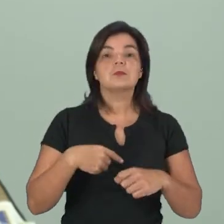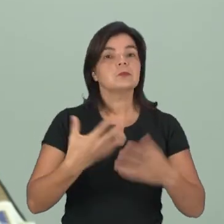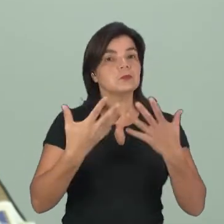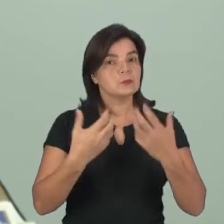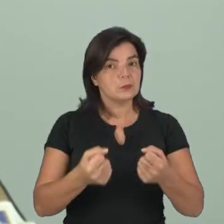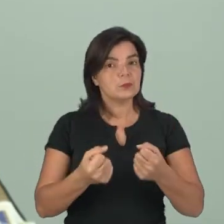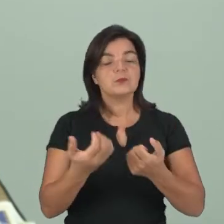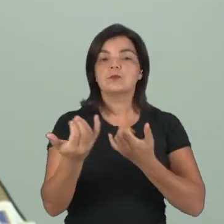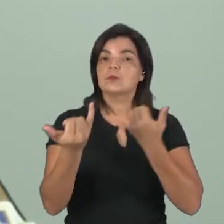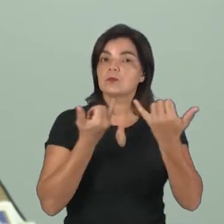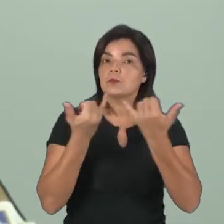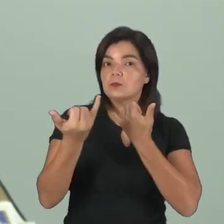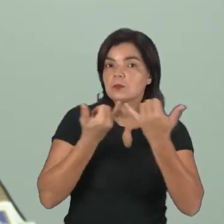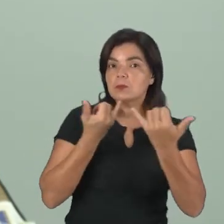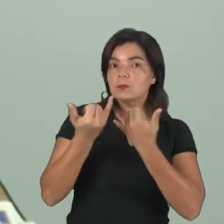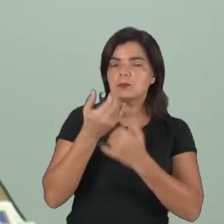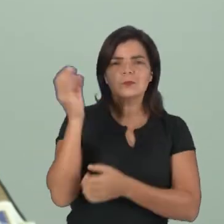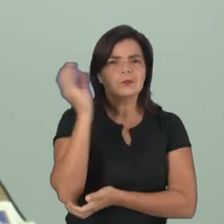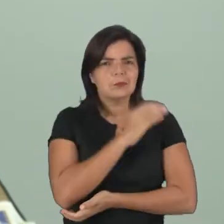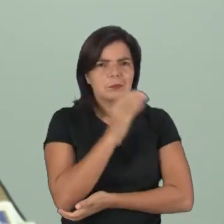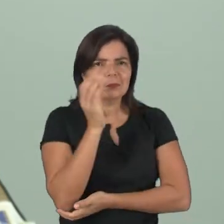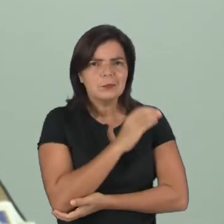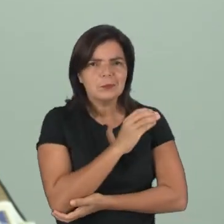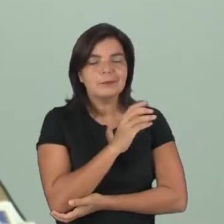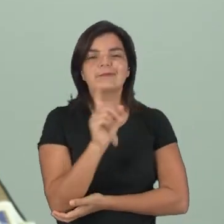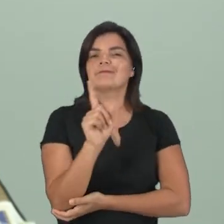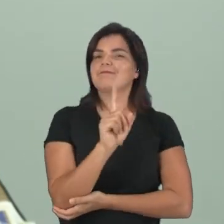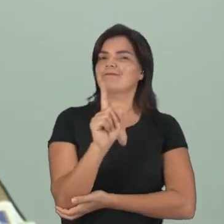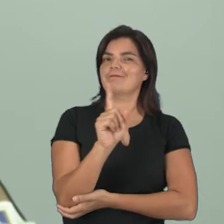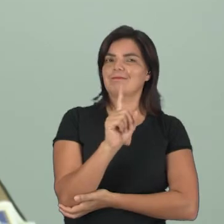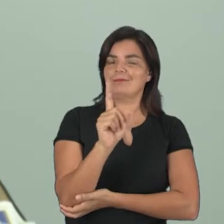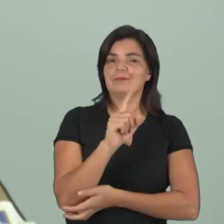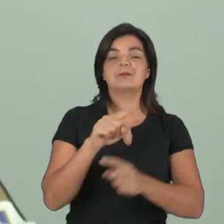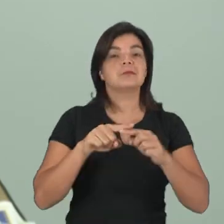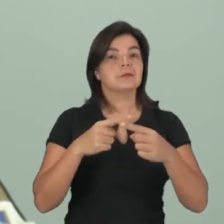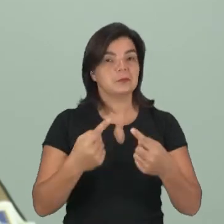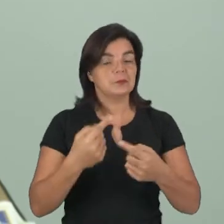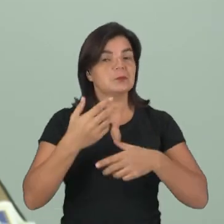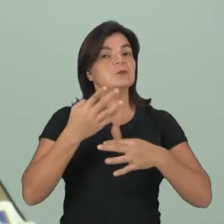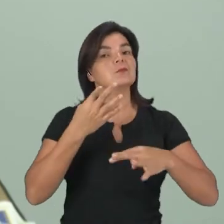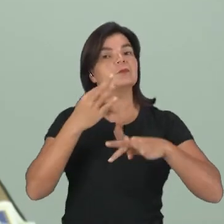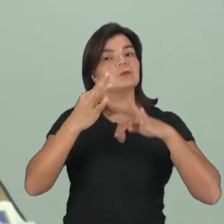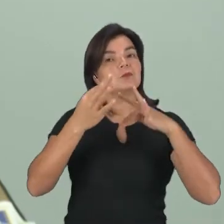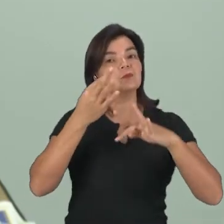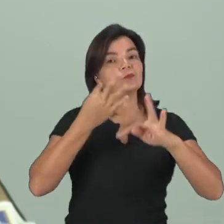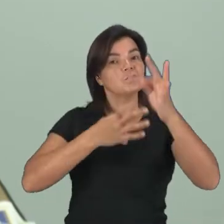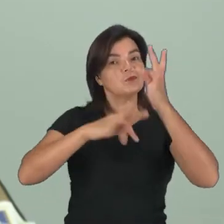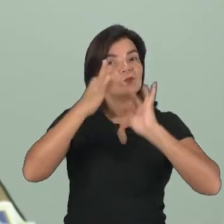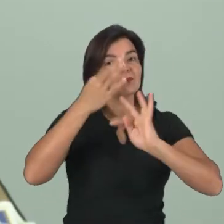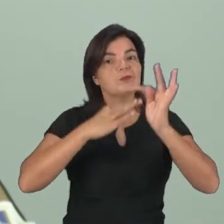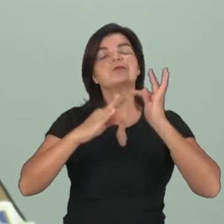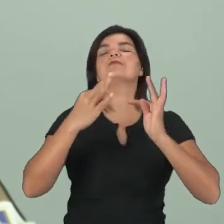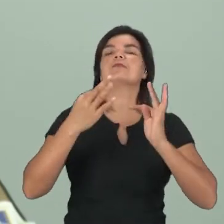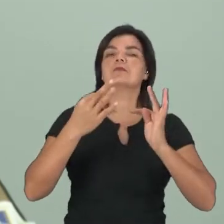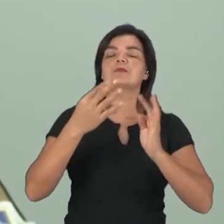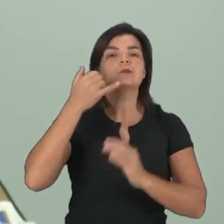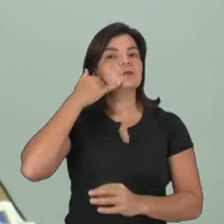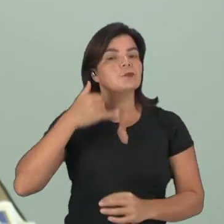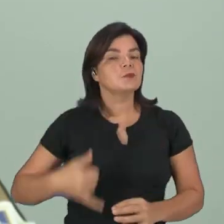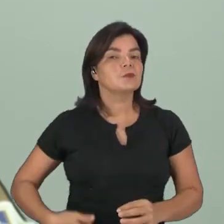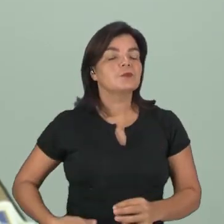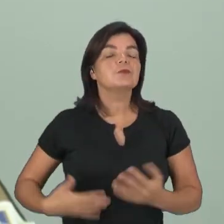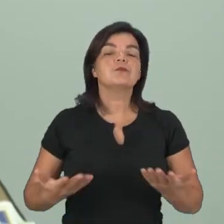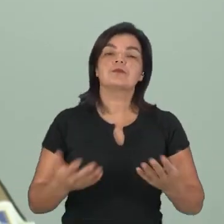receber as notícias assim instantâneo não mas com o avanço da tecnologia com o